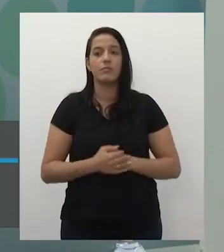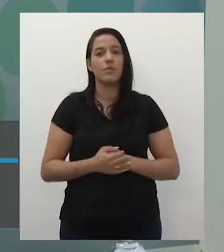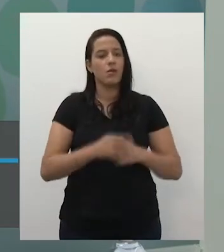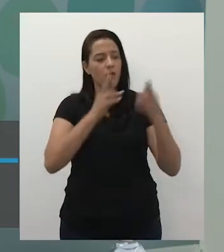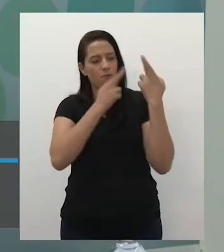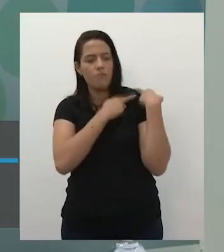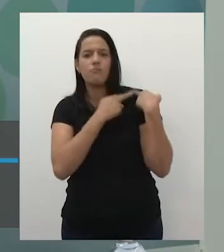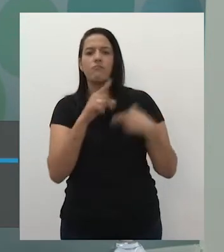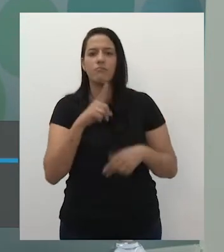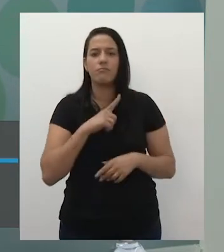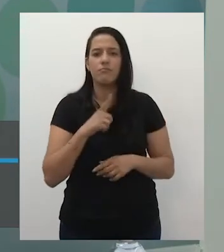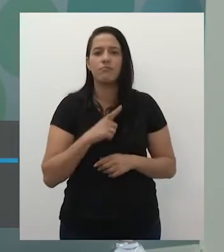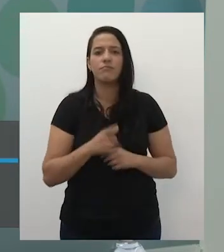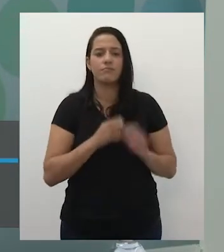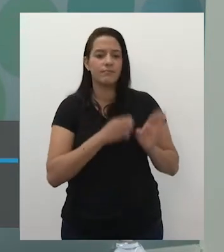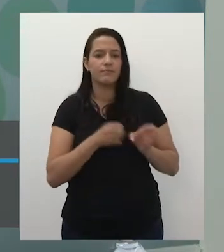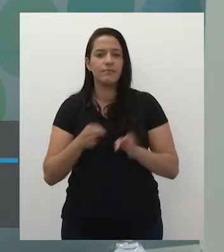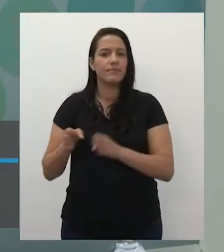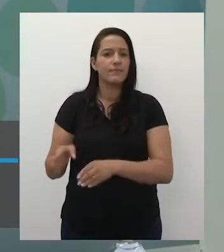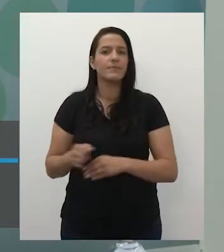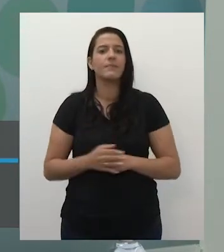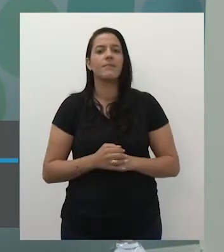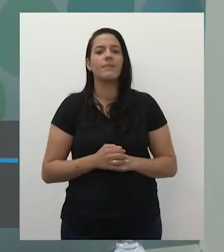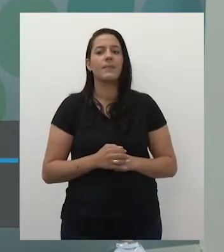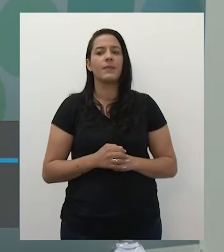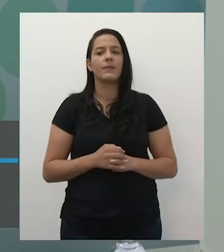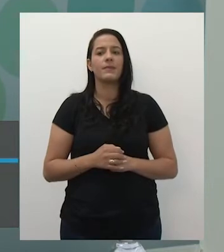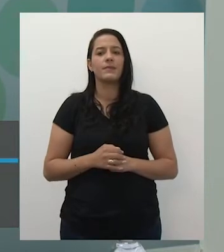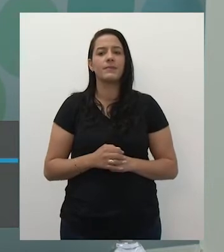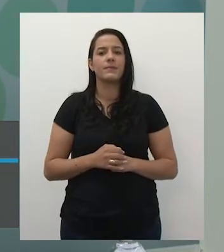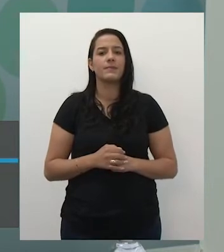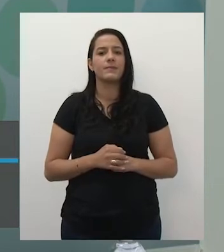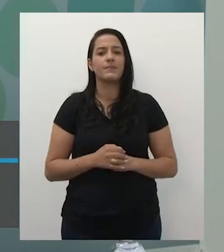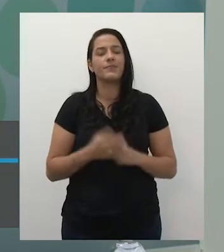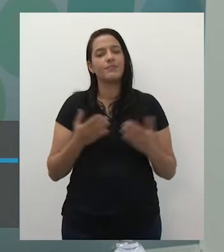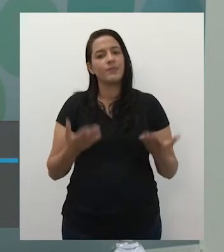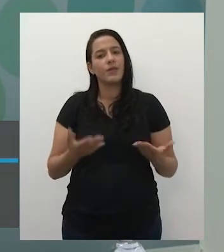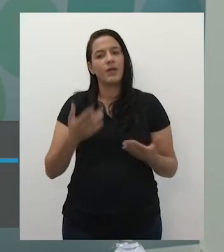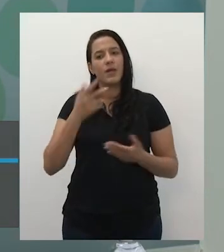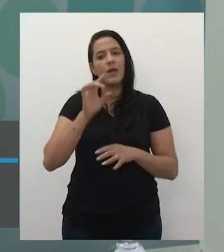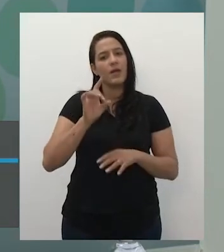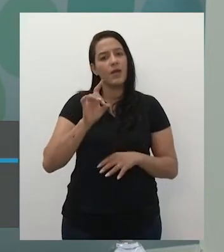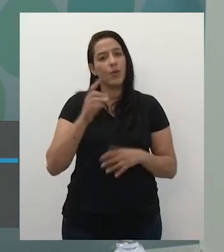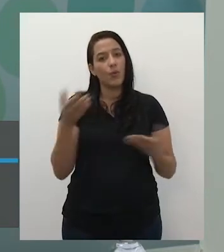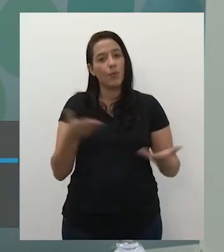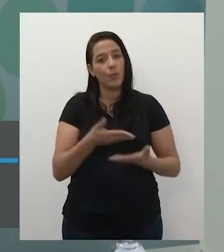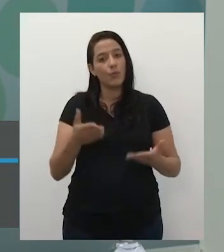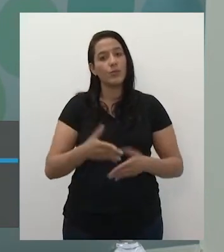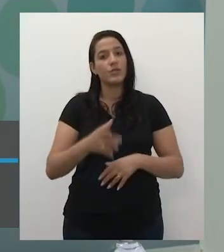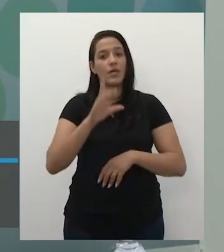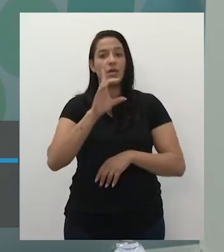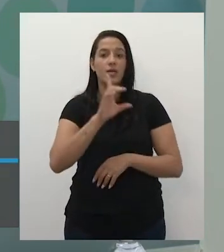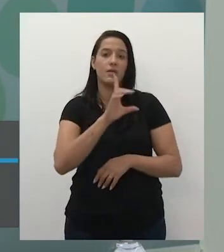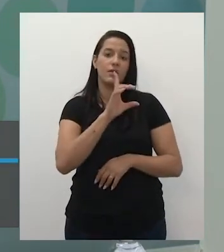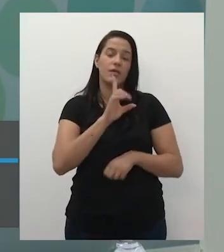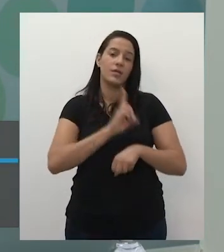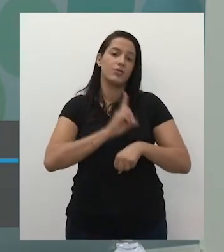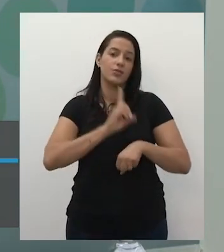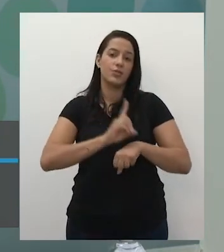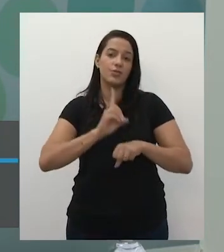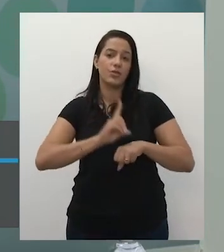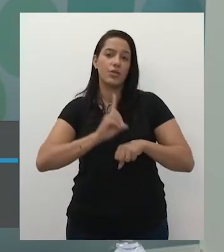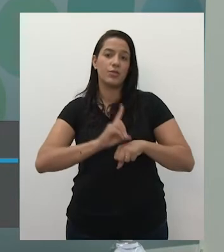e de agir como responsabilidade. Agradeço imensamente ao apoio da diretoria Leste 4, dessa